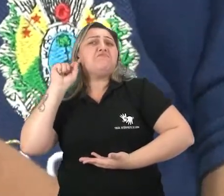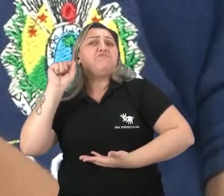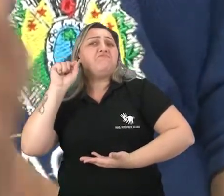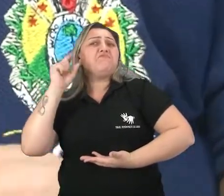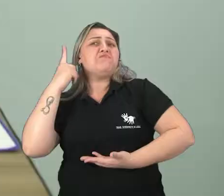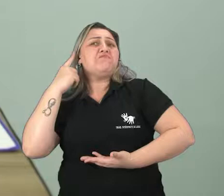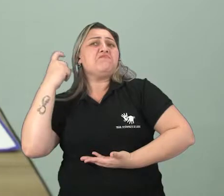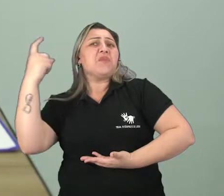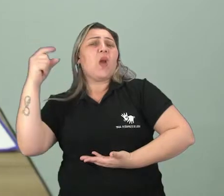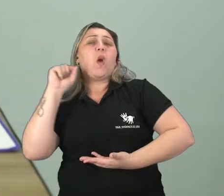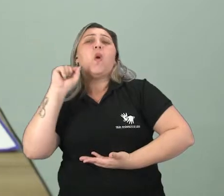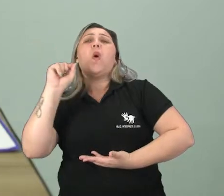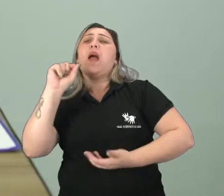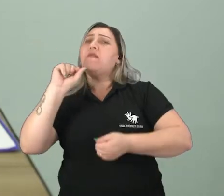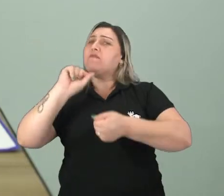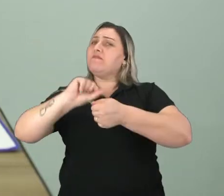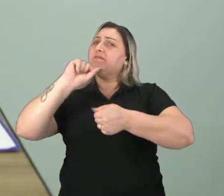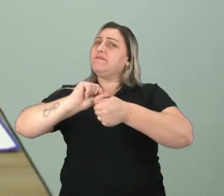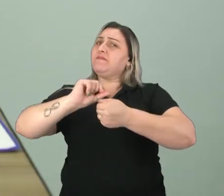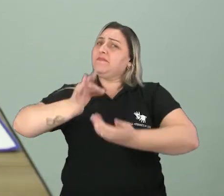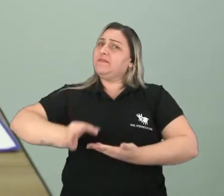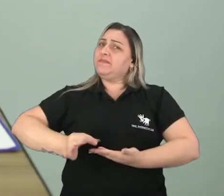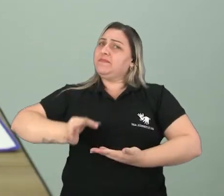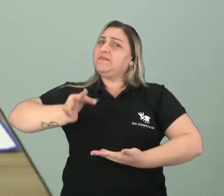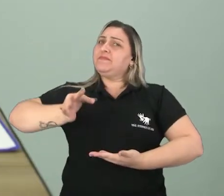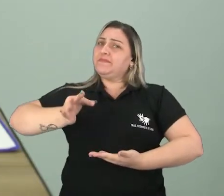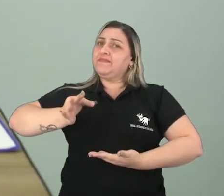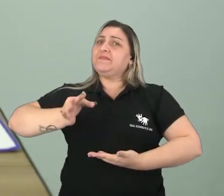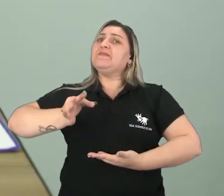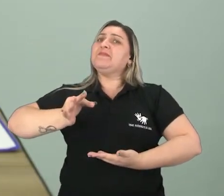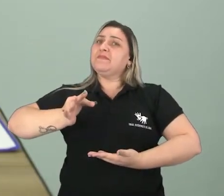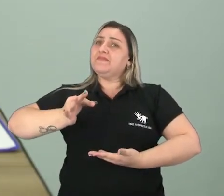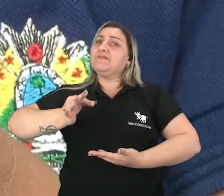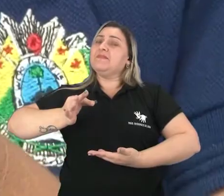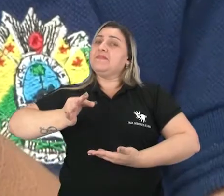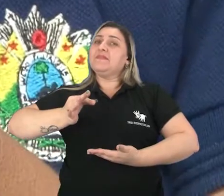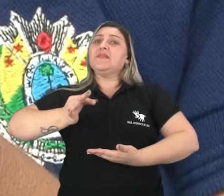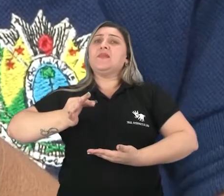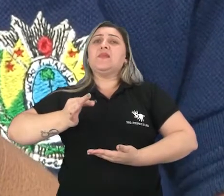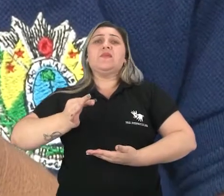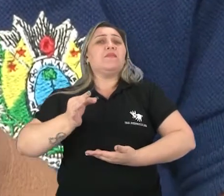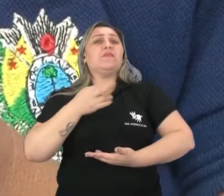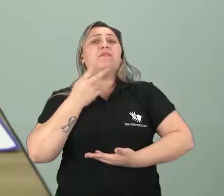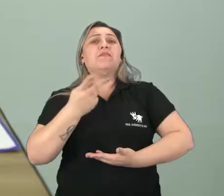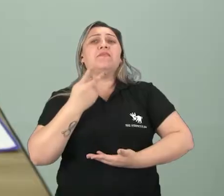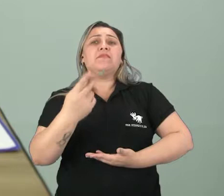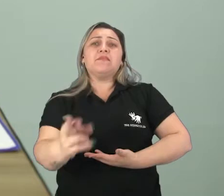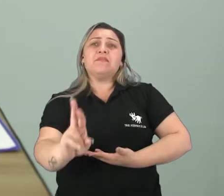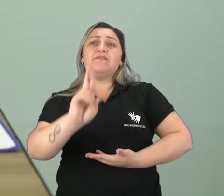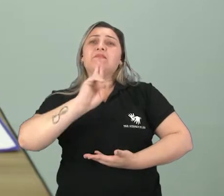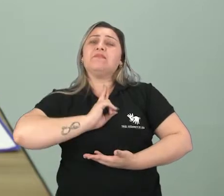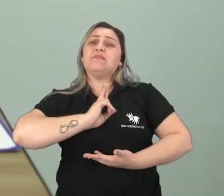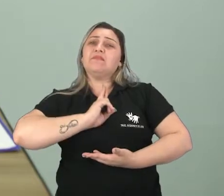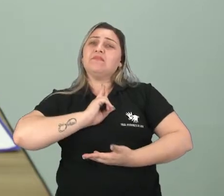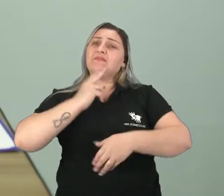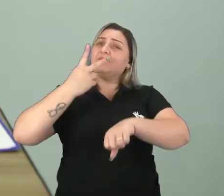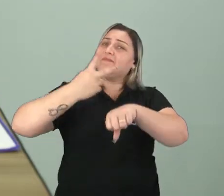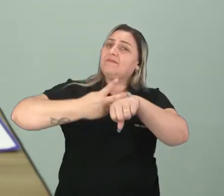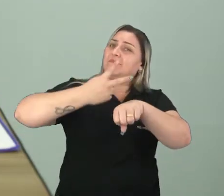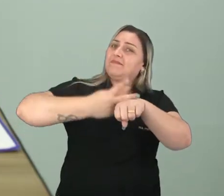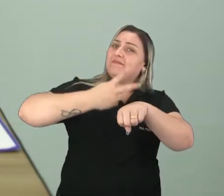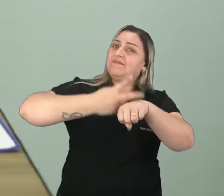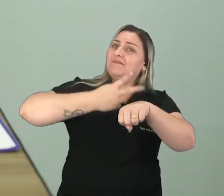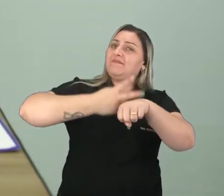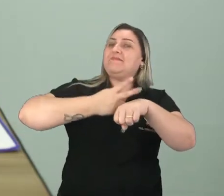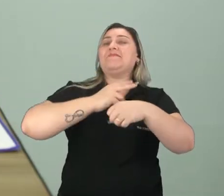mas de que será que é feita essa xícara me diga aí o AD